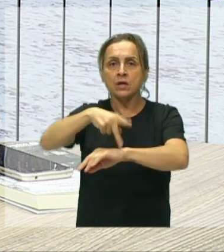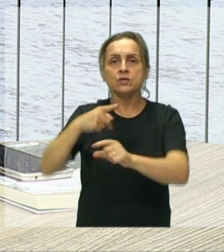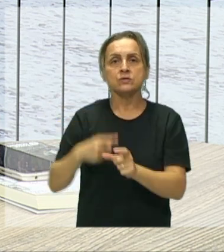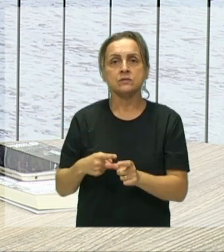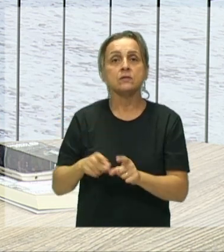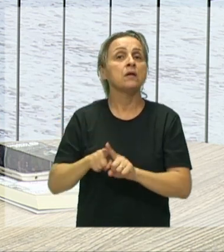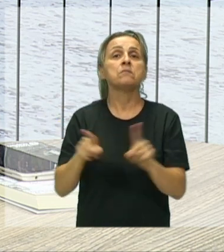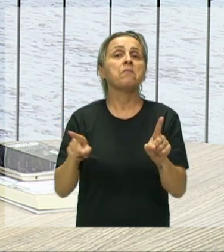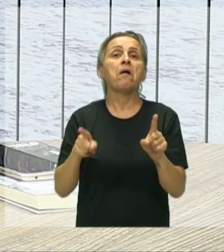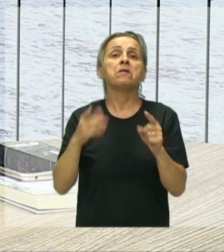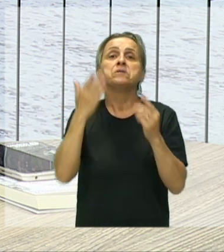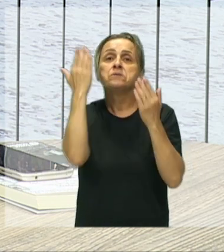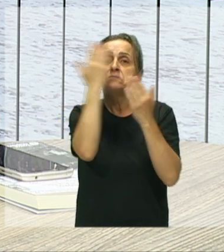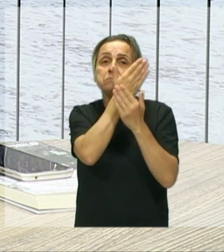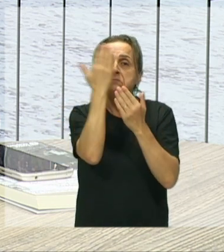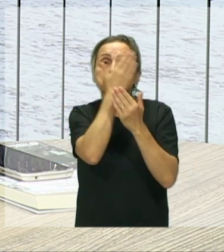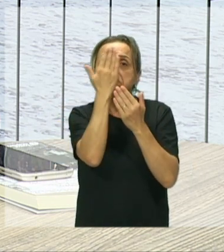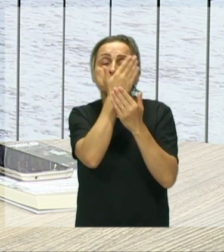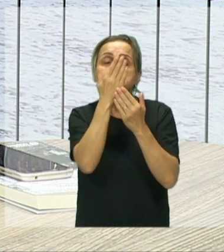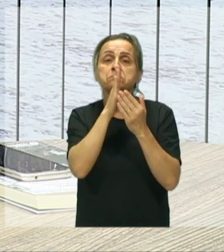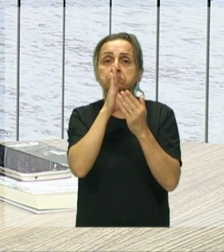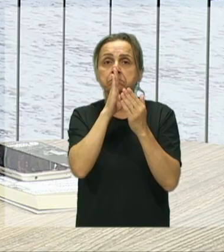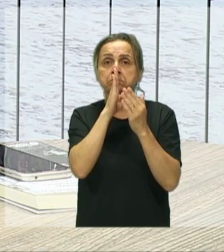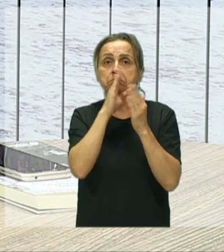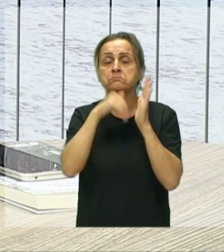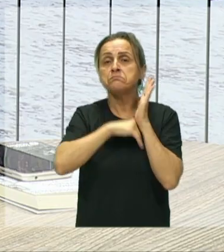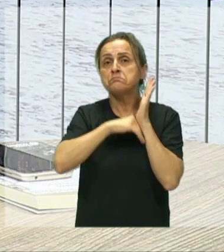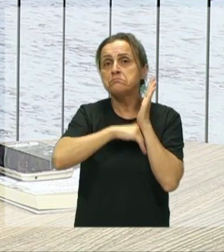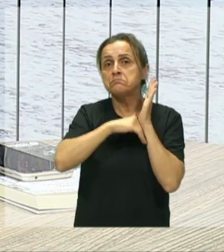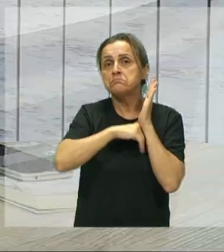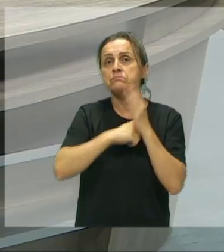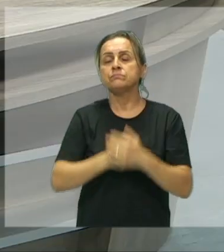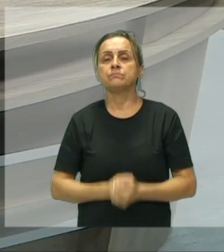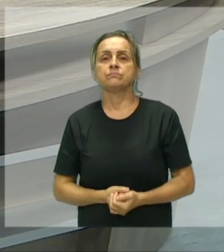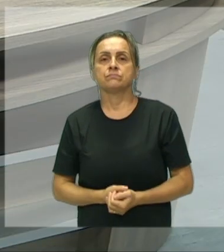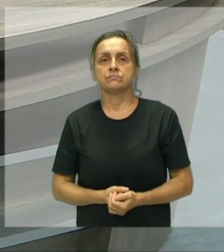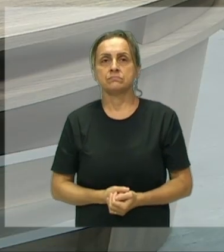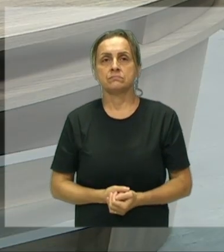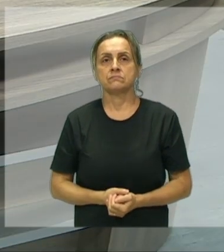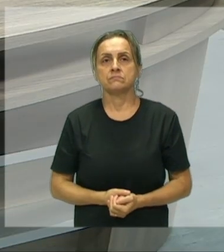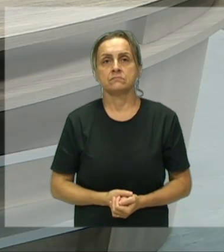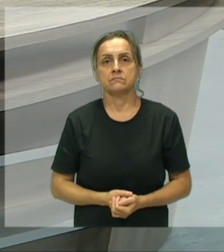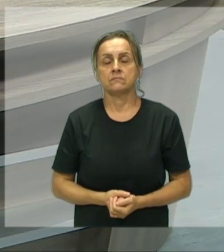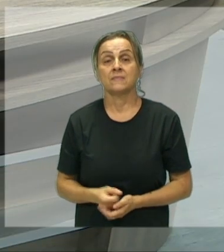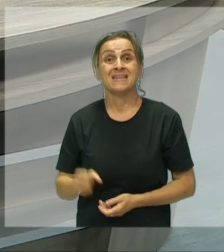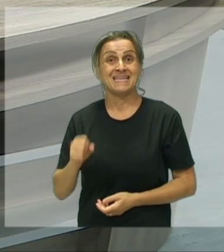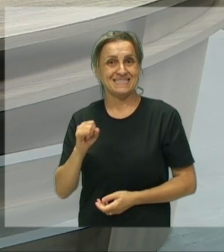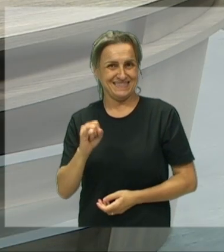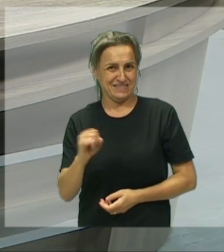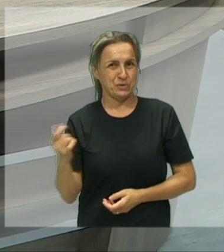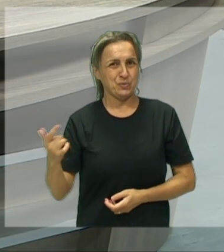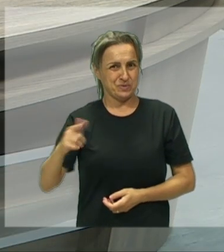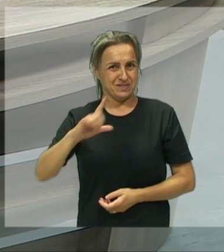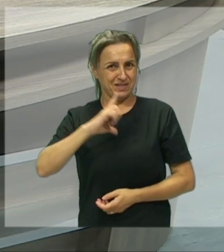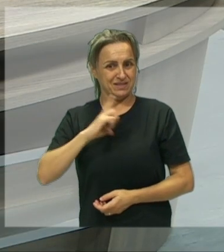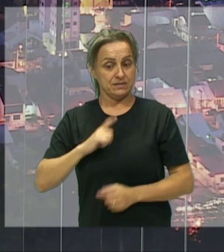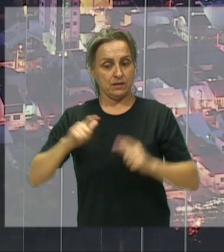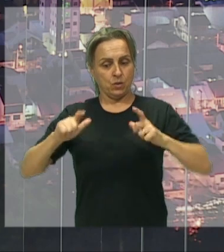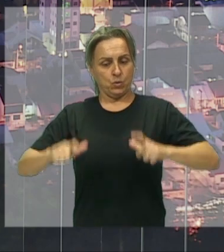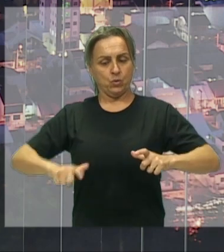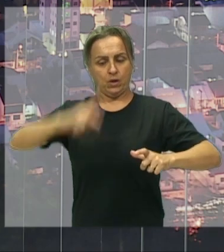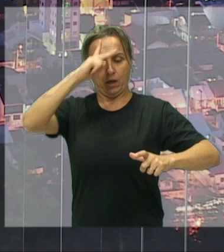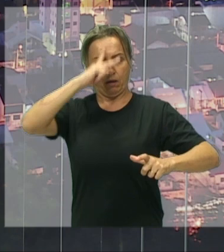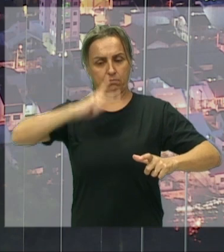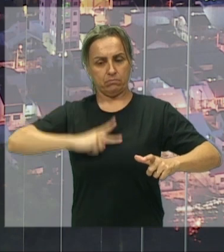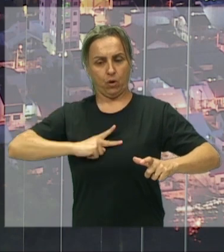na invisibilidade. E que, se fossem trazidas ao seu lugar, que já nunca deveriam ter sido tiradas, né,